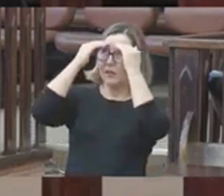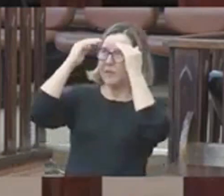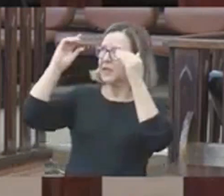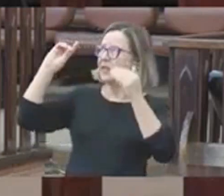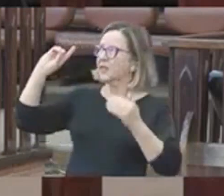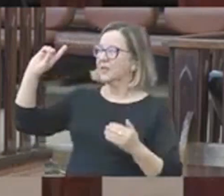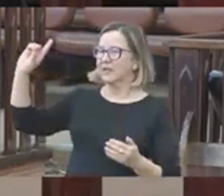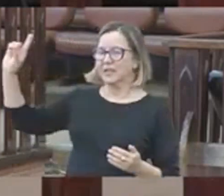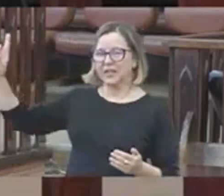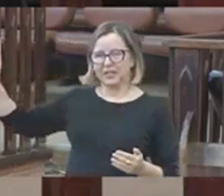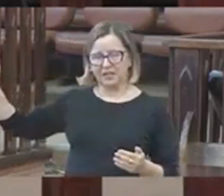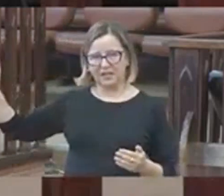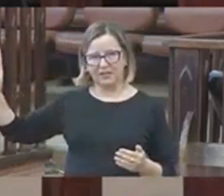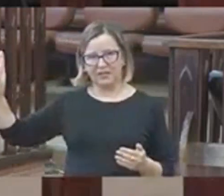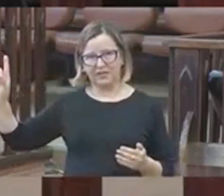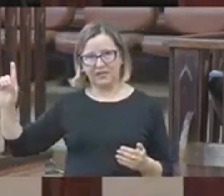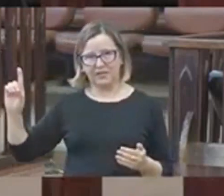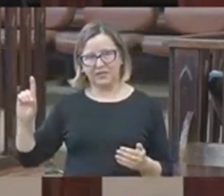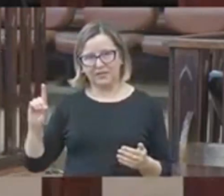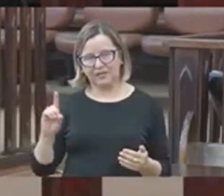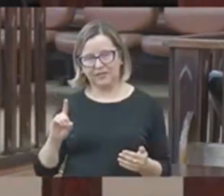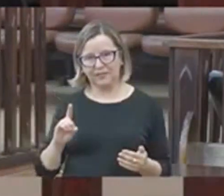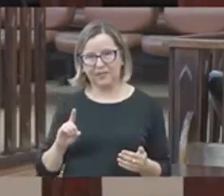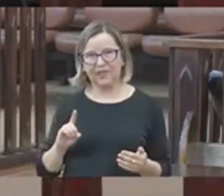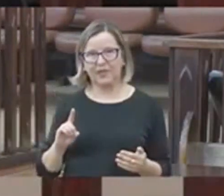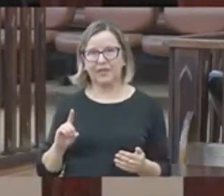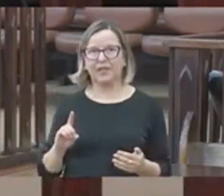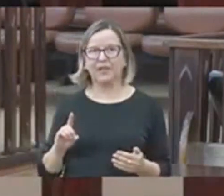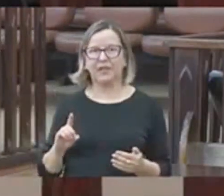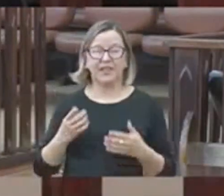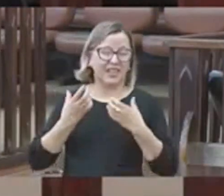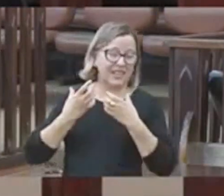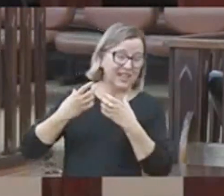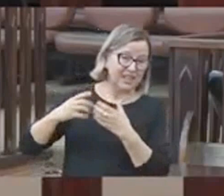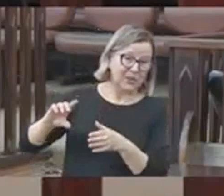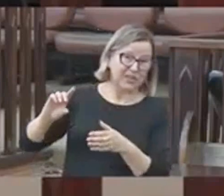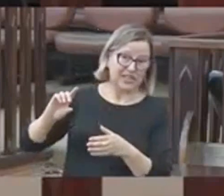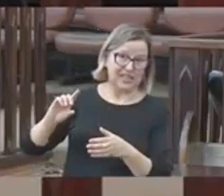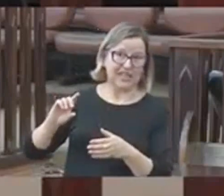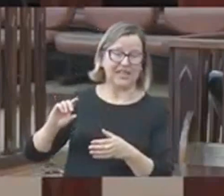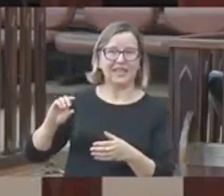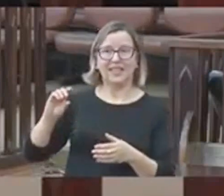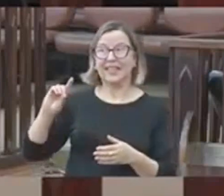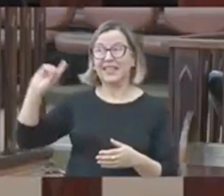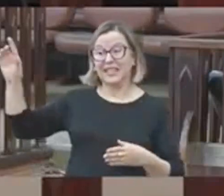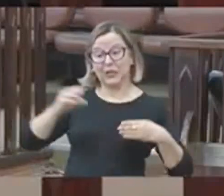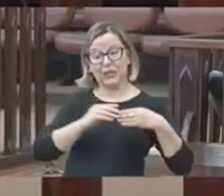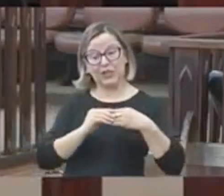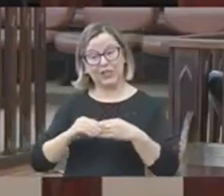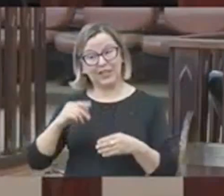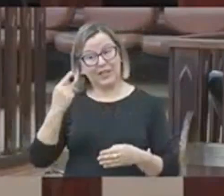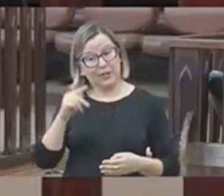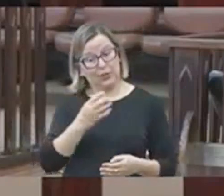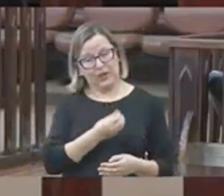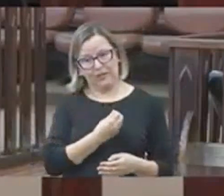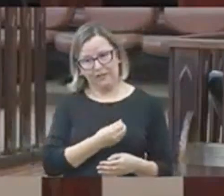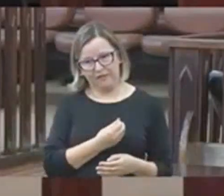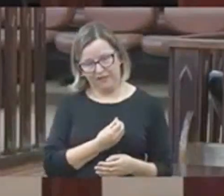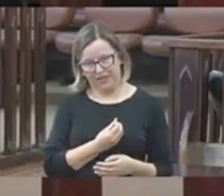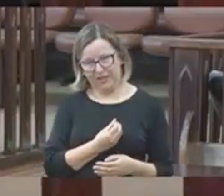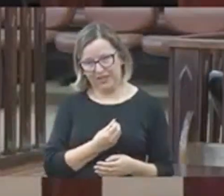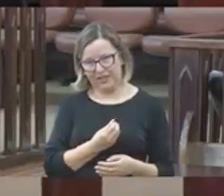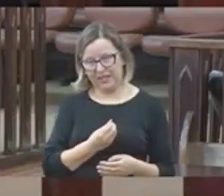o marido não permite que Deus dirija a sua vida, ele também deixará o mandado de Deus